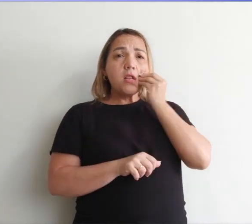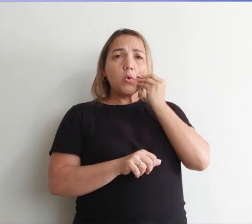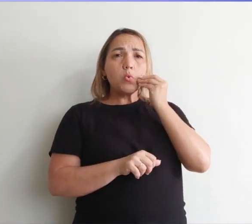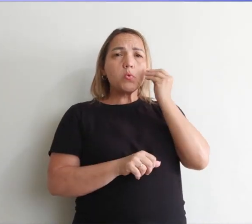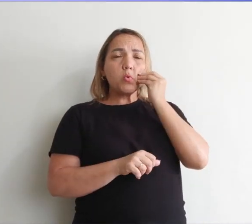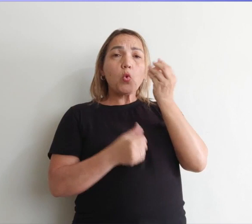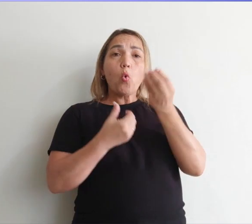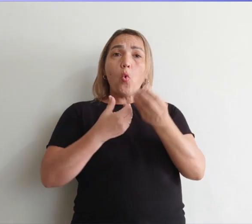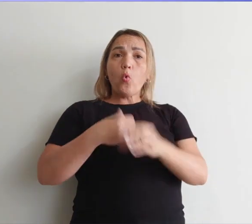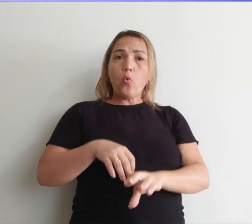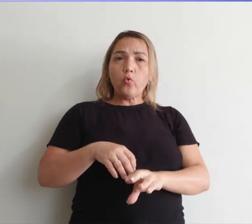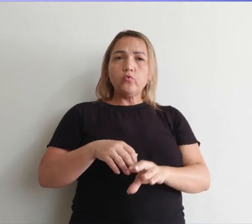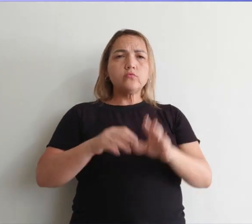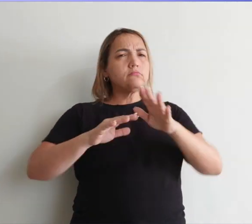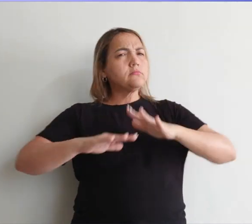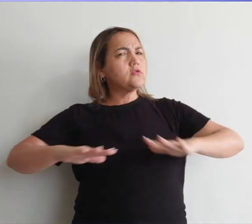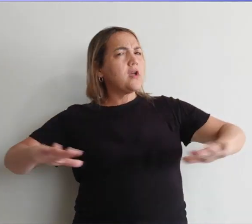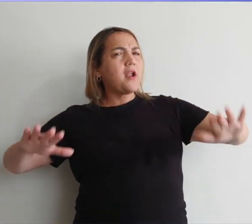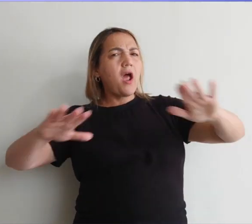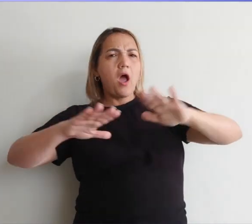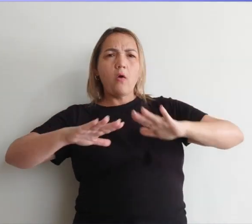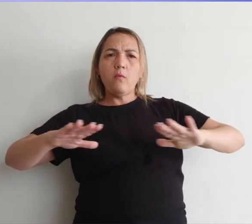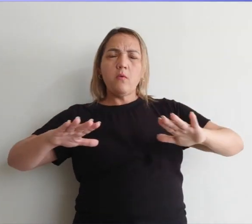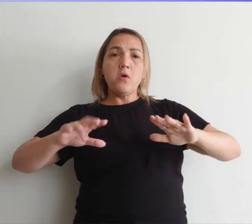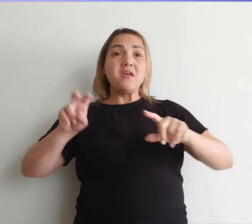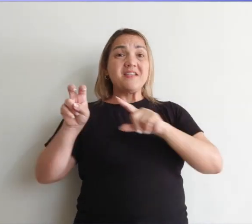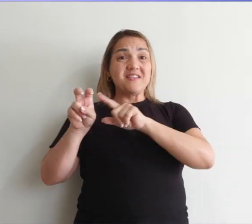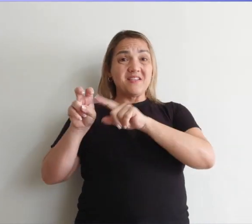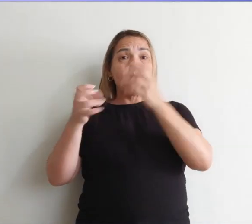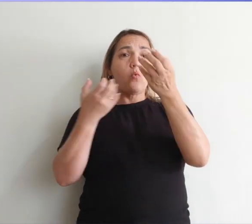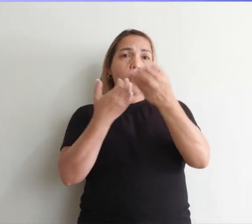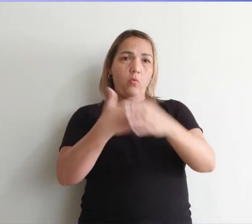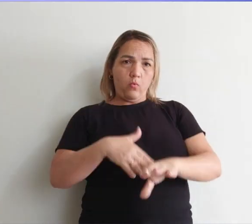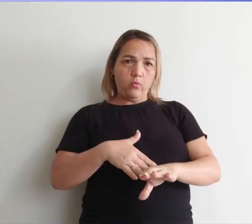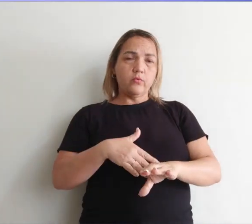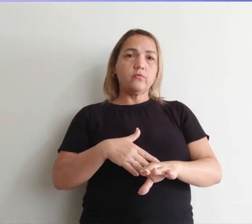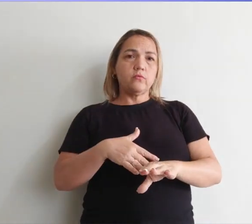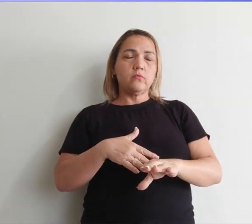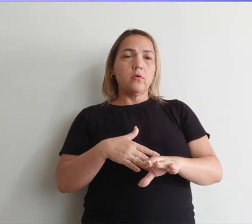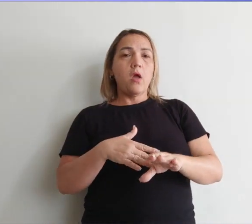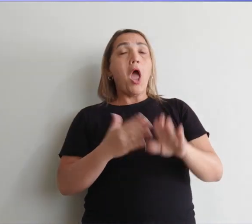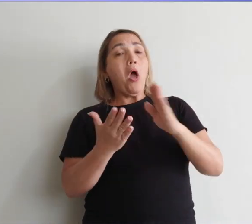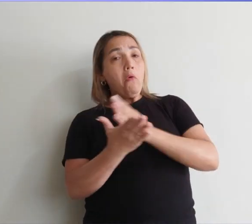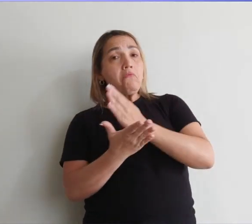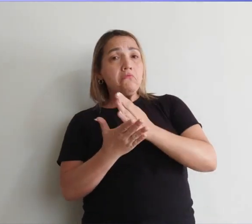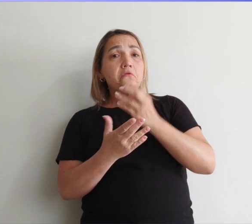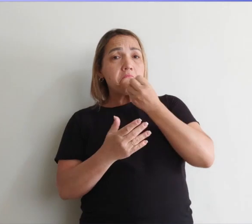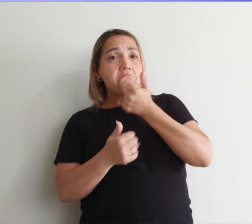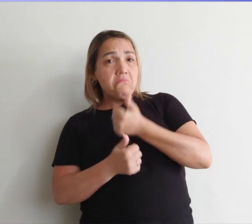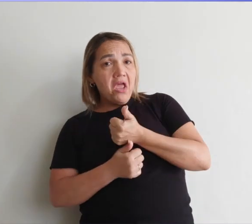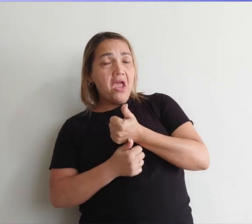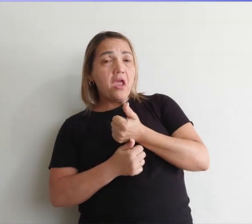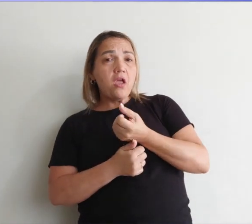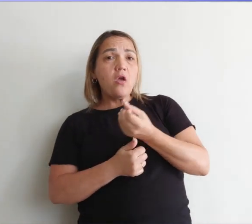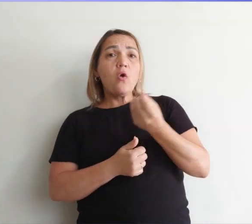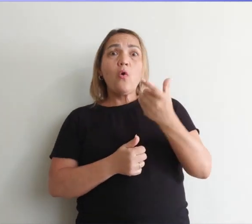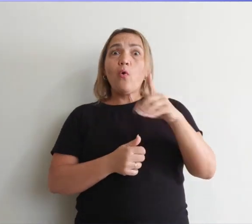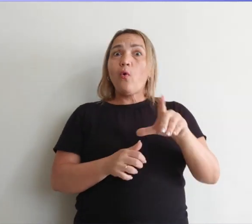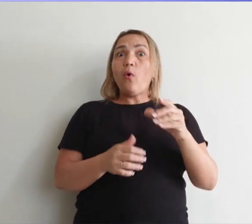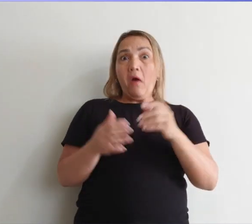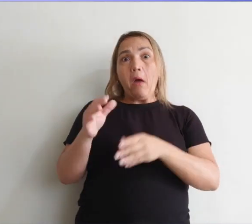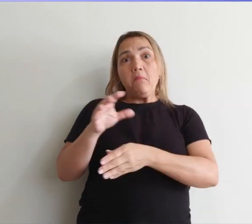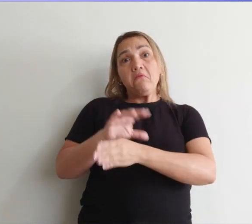tentar concursos, né, de gerais, assim. Fiz uns 5 concursos. Uns eu fui bem, uns até